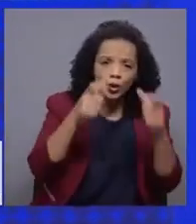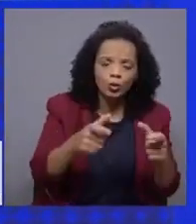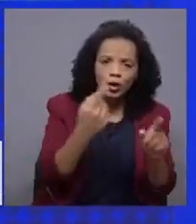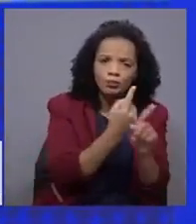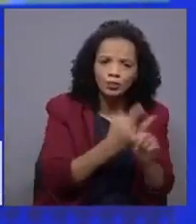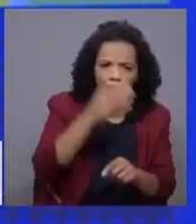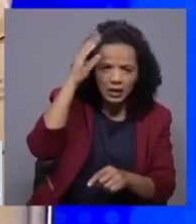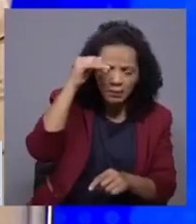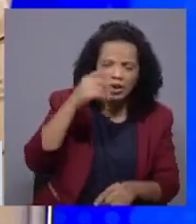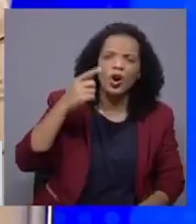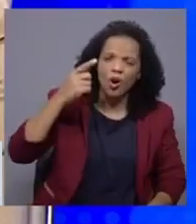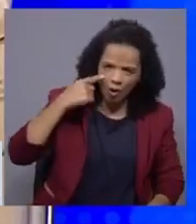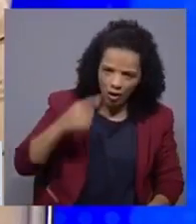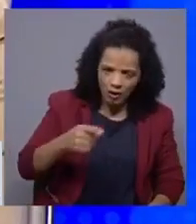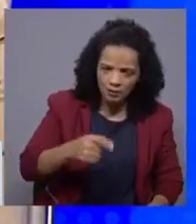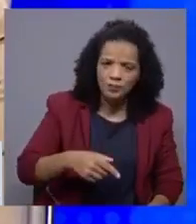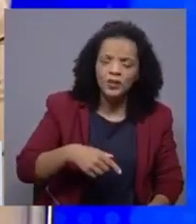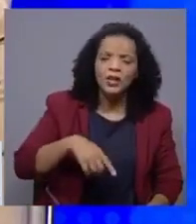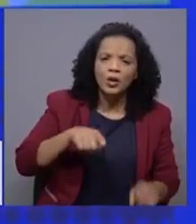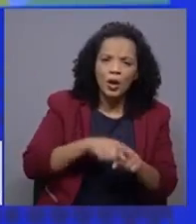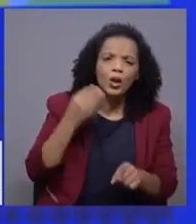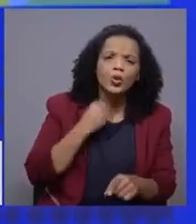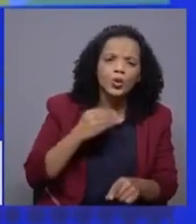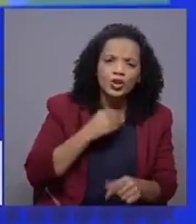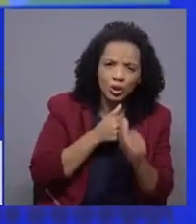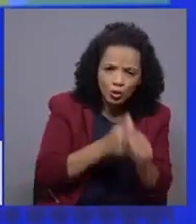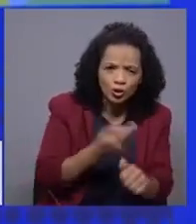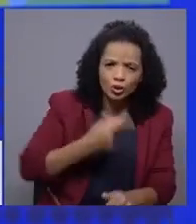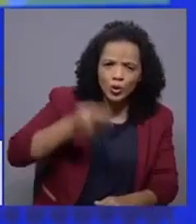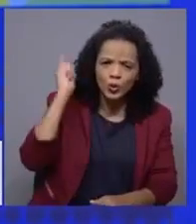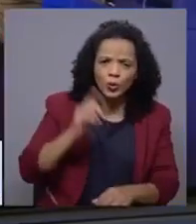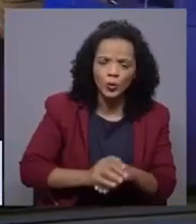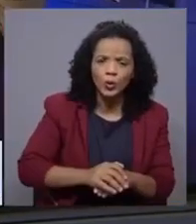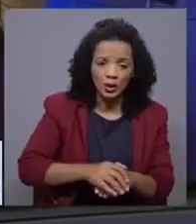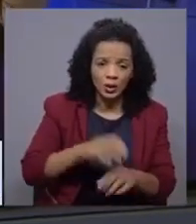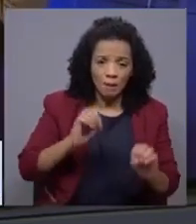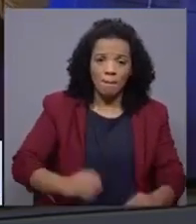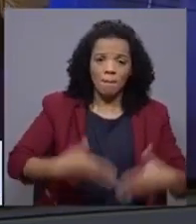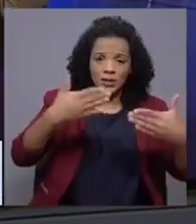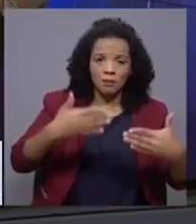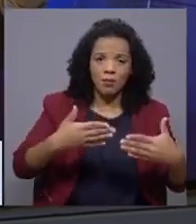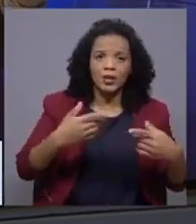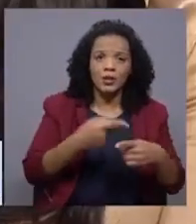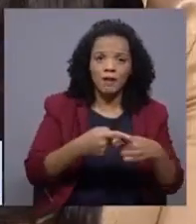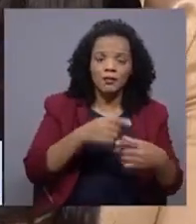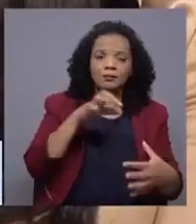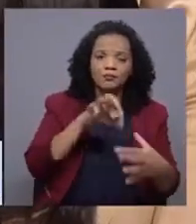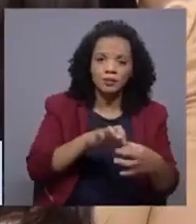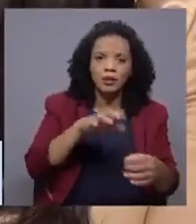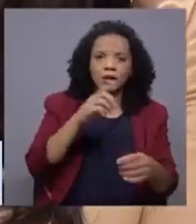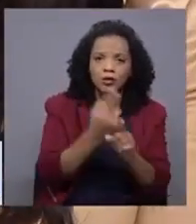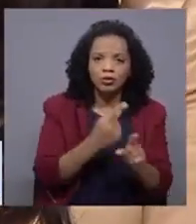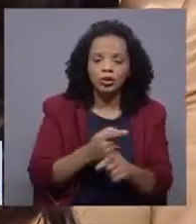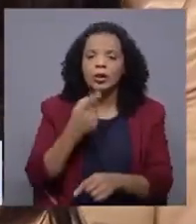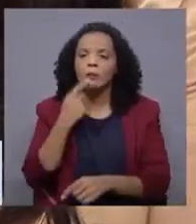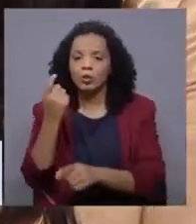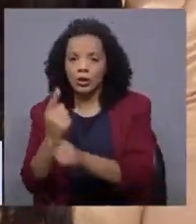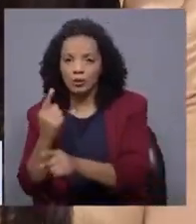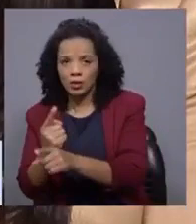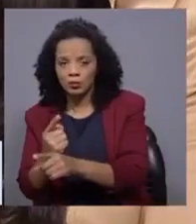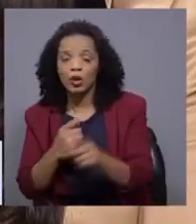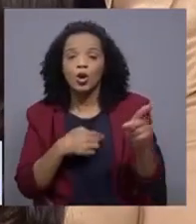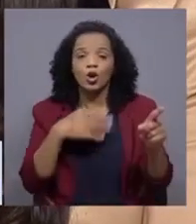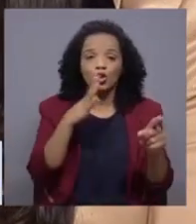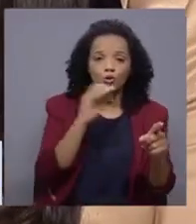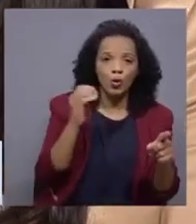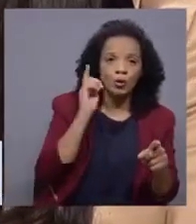espécies. Já sabemos que os caçadores não são terroristas, Inês Sousa Real. Não podemos voltar ao mesmo tema. São os principais fãs da biosfera. Inês, é a mesma pergunta. João Lino, isto é